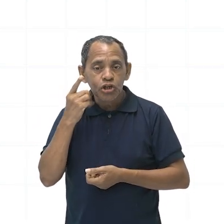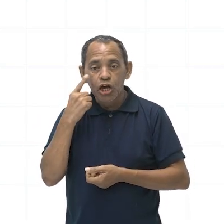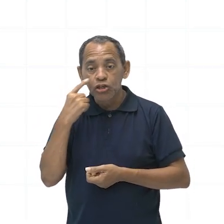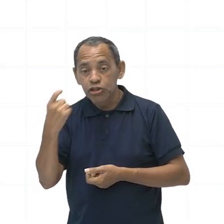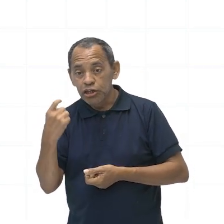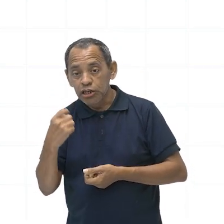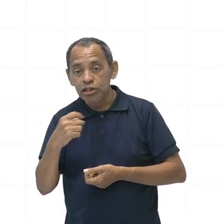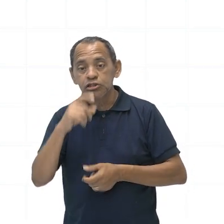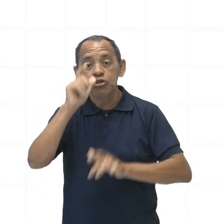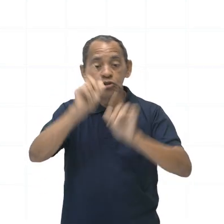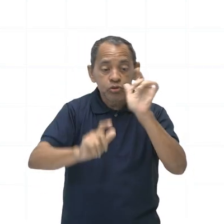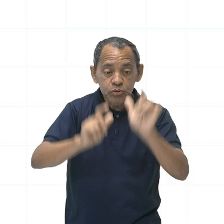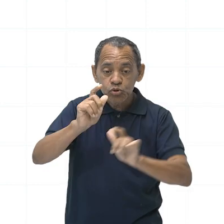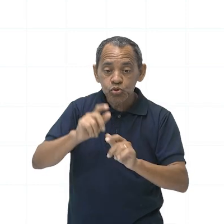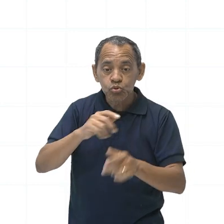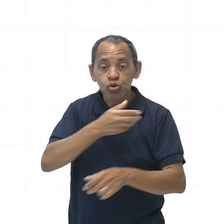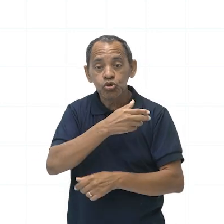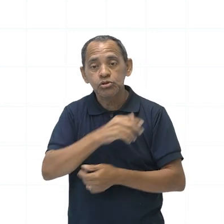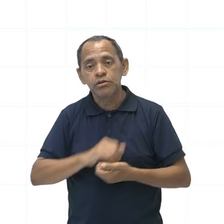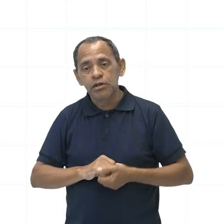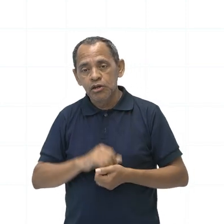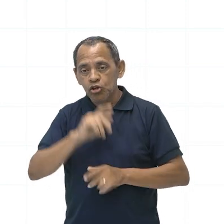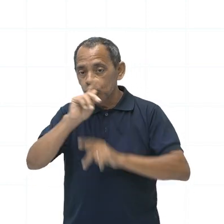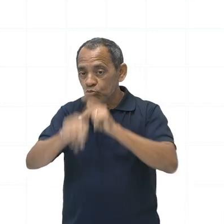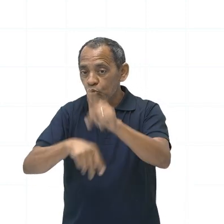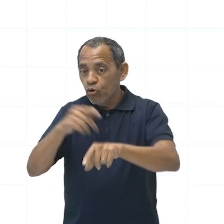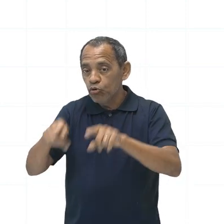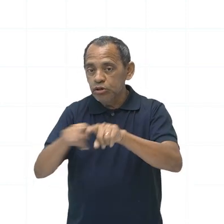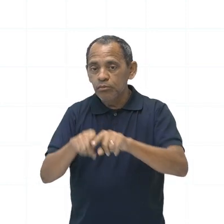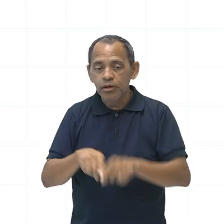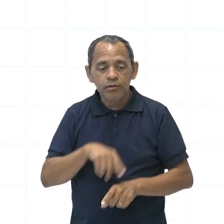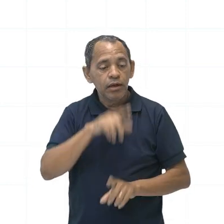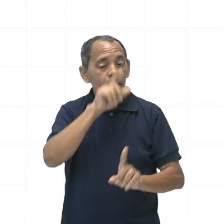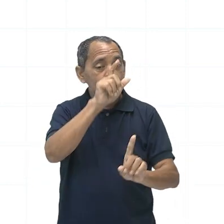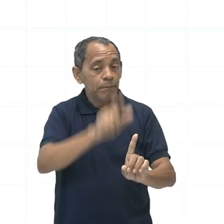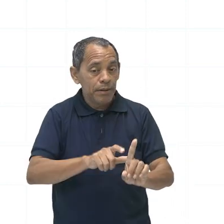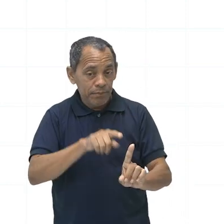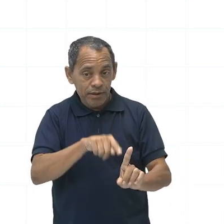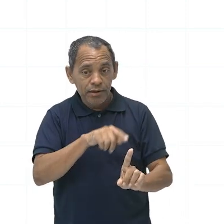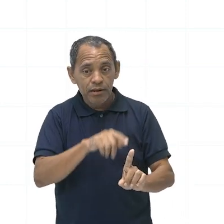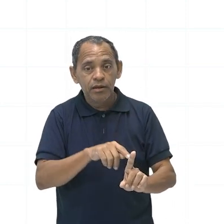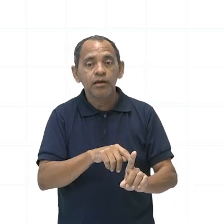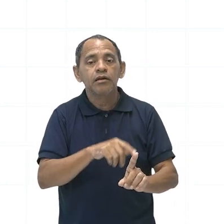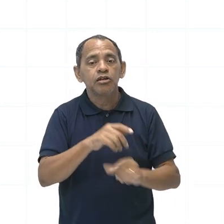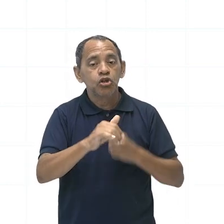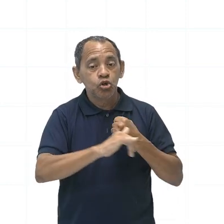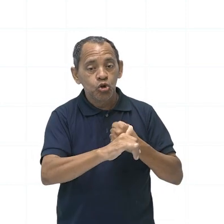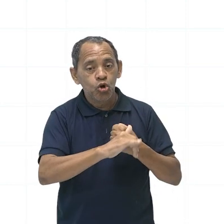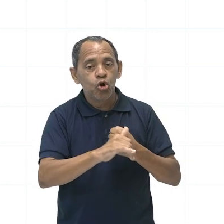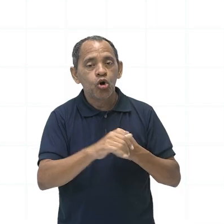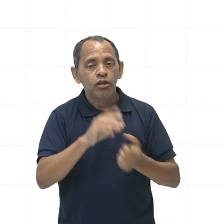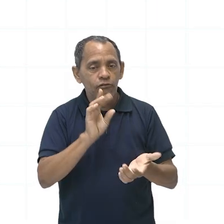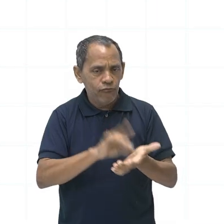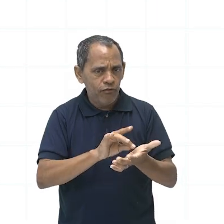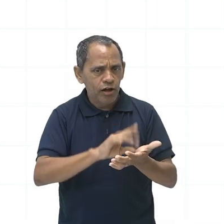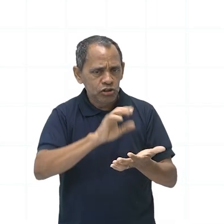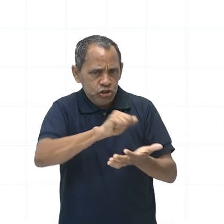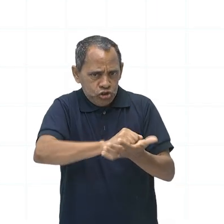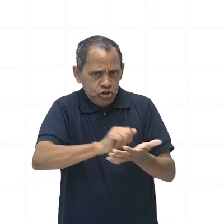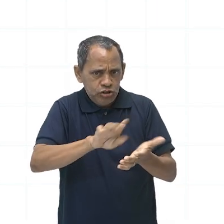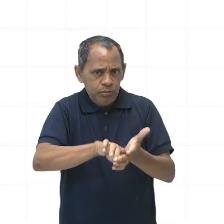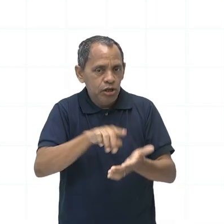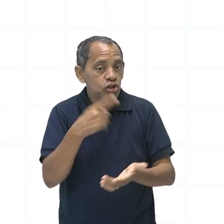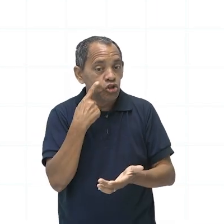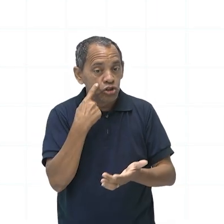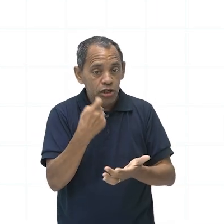né? Pode ser, como é o caso da nossa primeira crônica, que ela traz ali fato de interesse público, né?